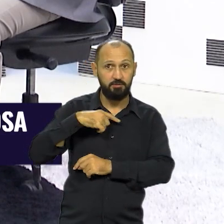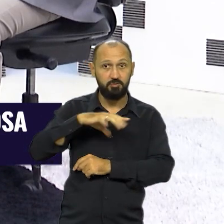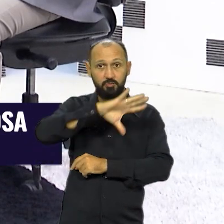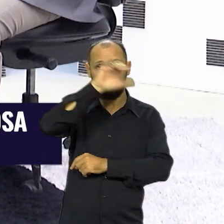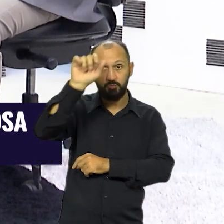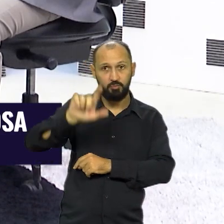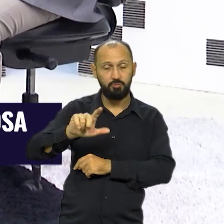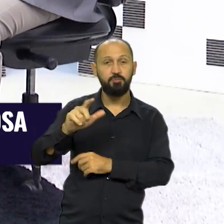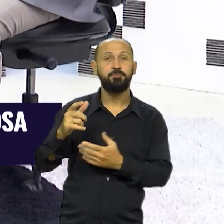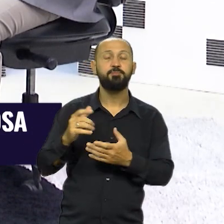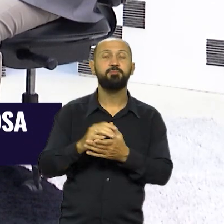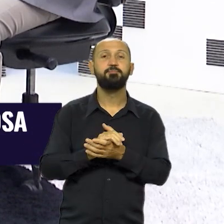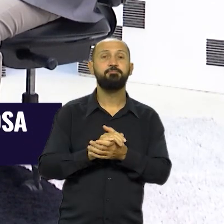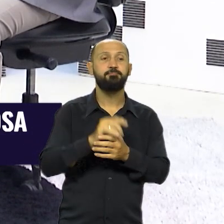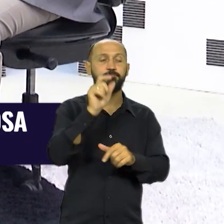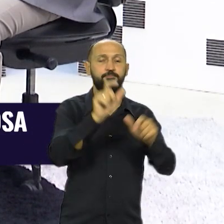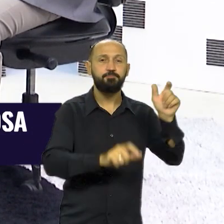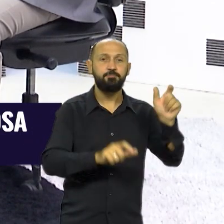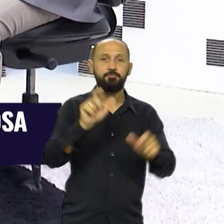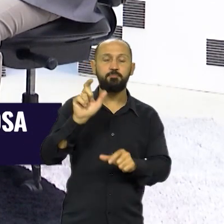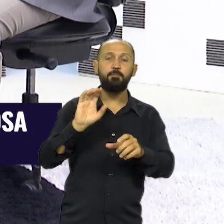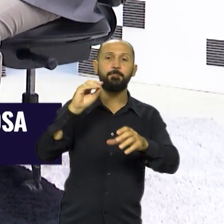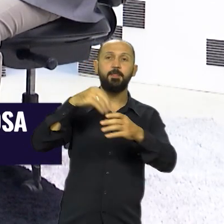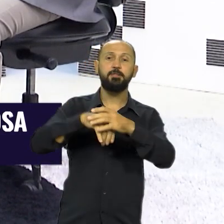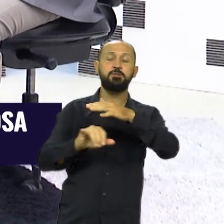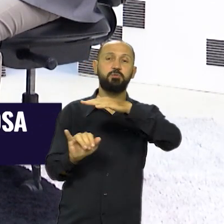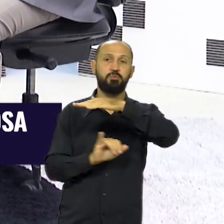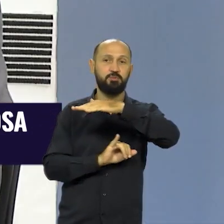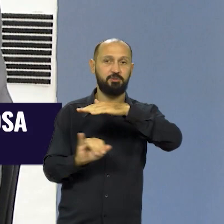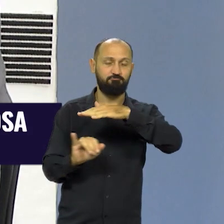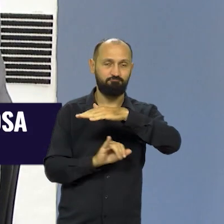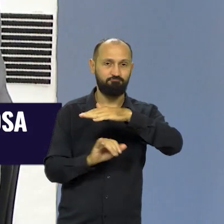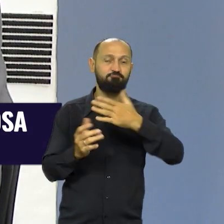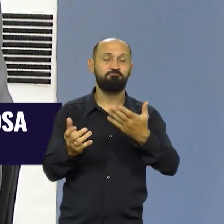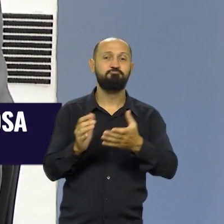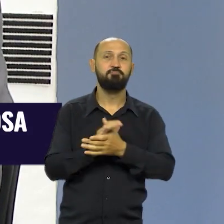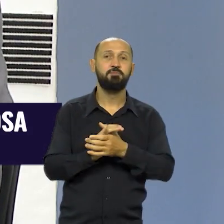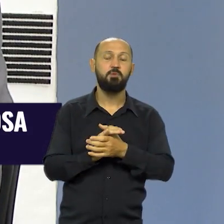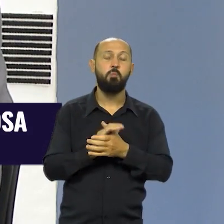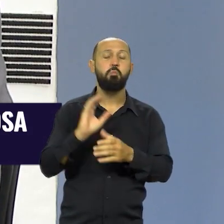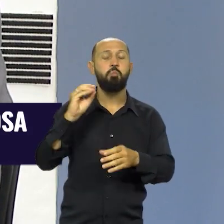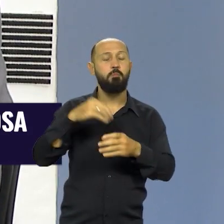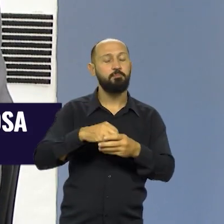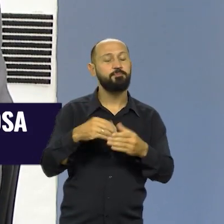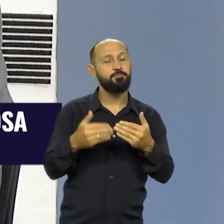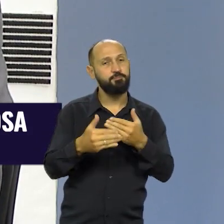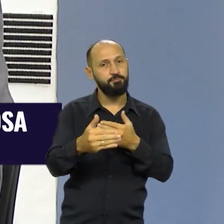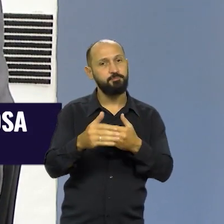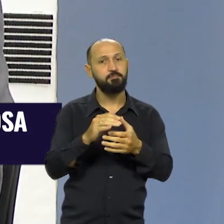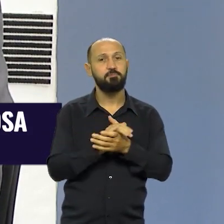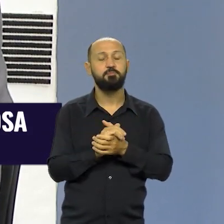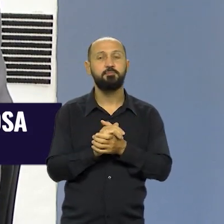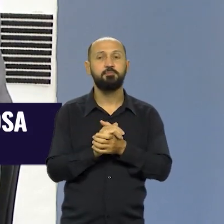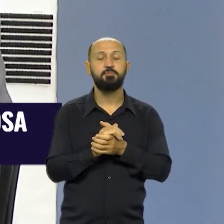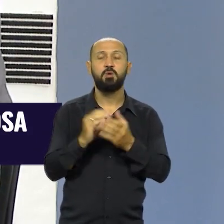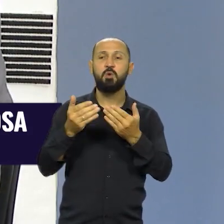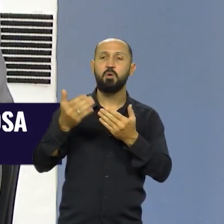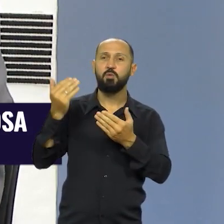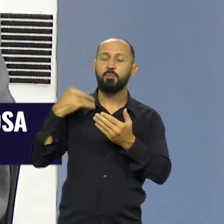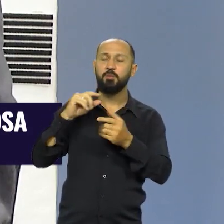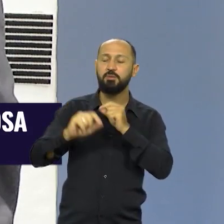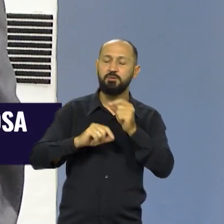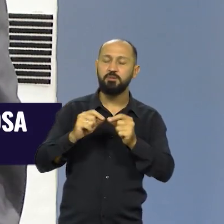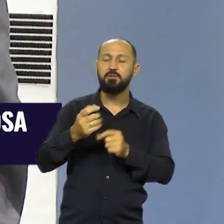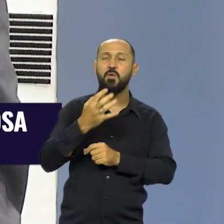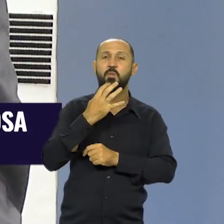em Campo Grande e no Mato Grosso do Sul de pessoas institucionalizadas, que estão em instituições de longa permanência,